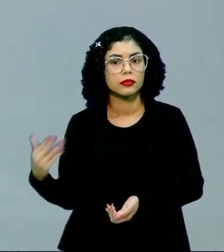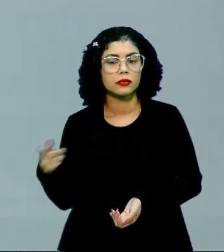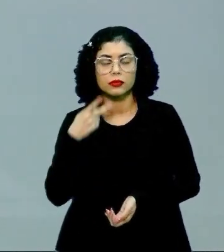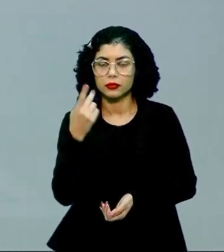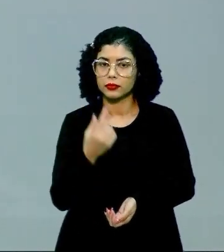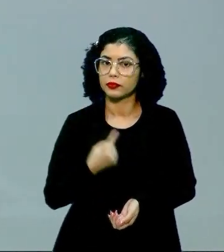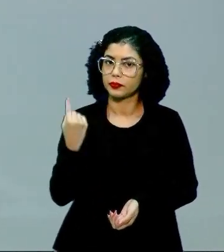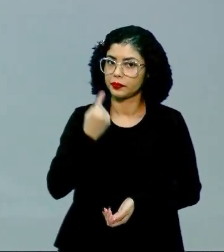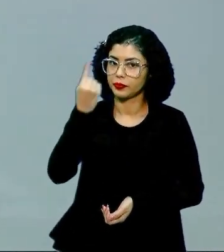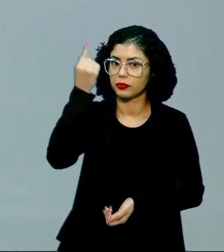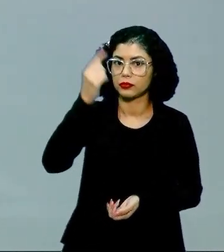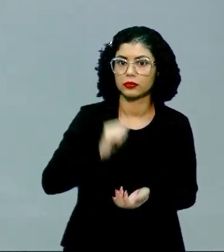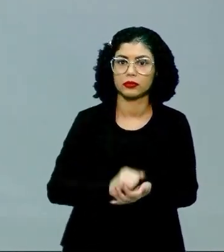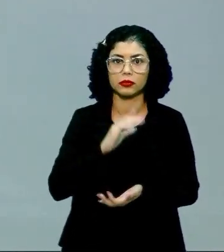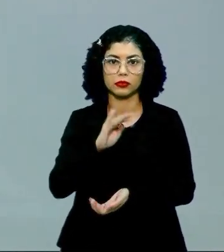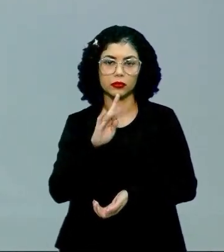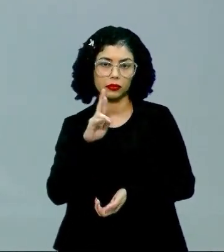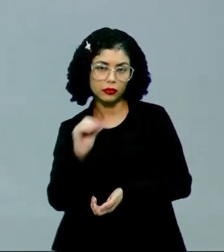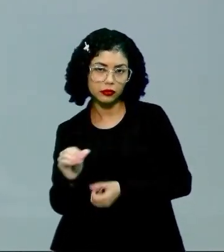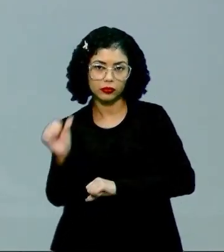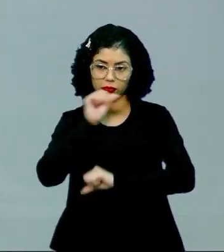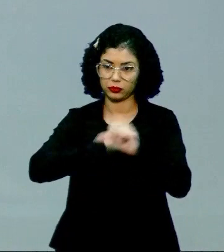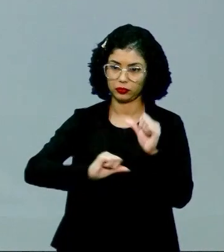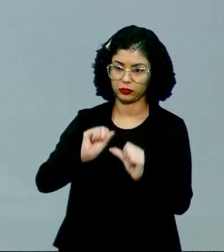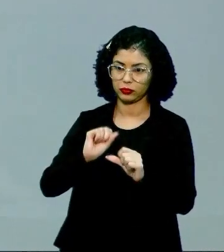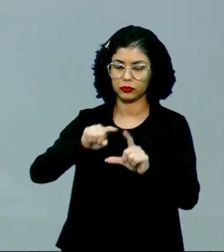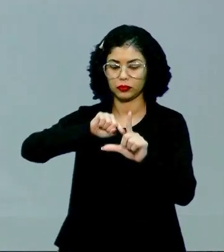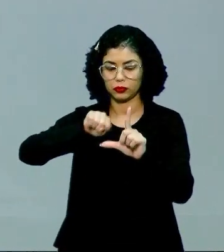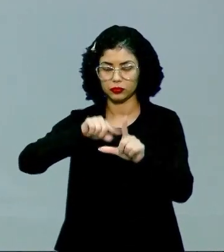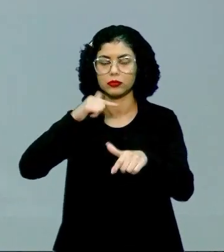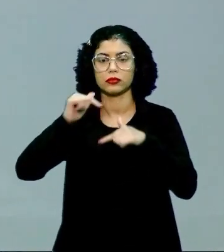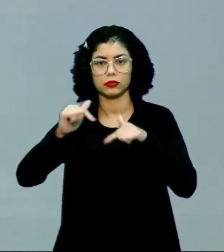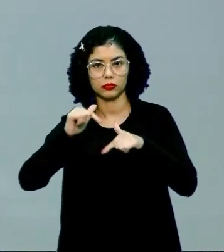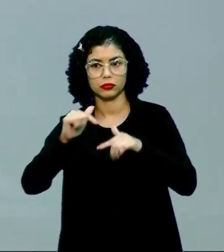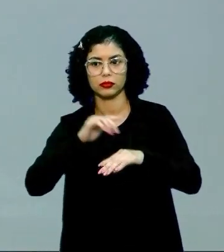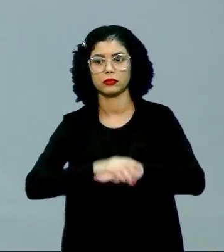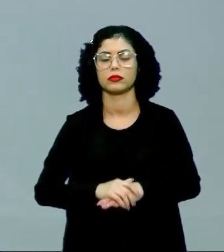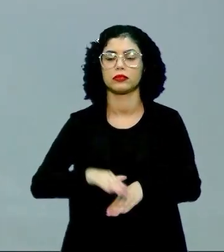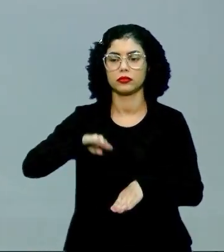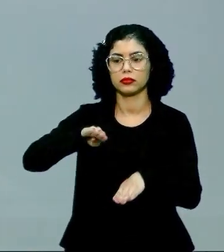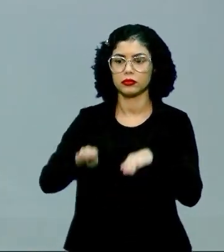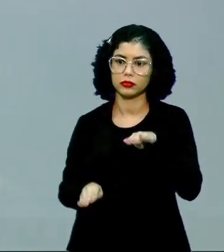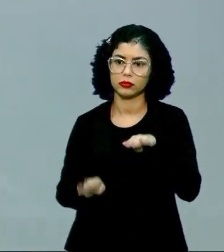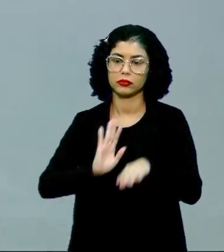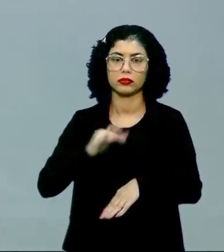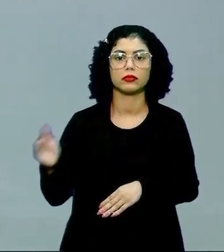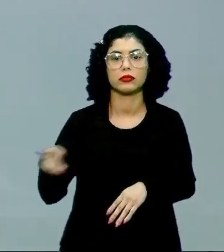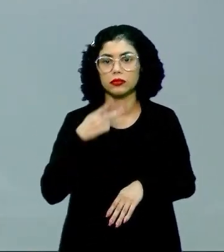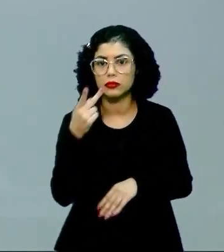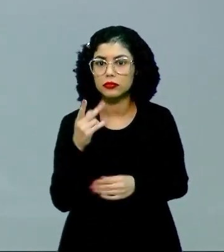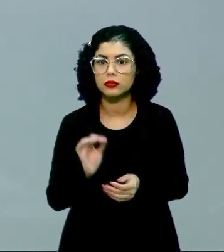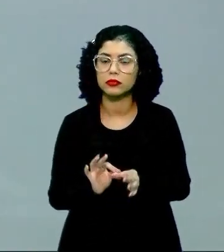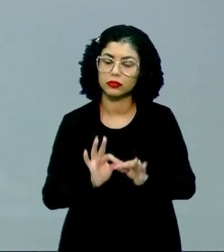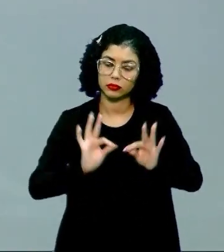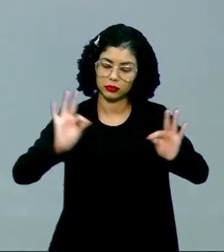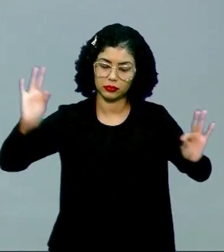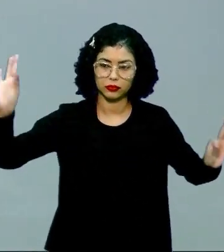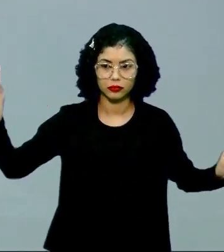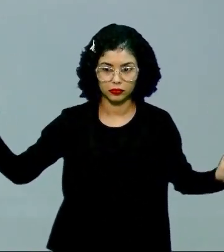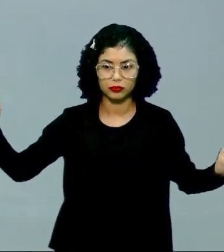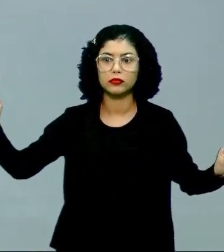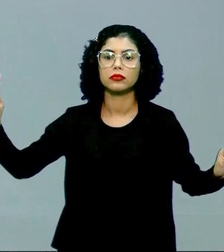de altura esse cateto oposto É oposto ao ângulo que tá sendo trabalhado da inclinação já quando eu me refiro a uma distância